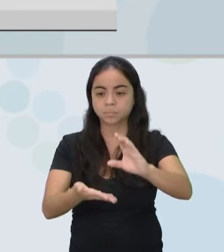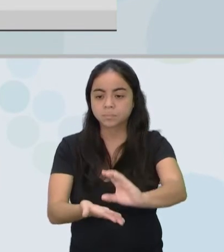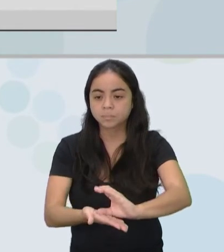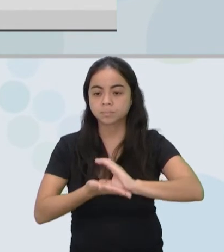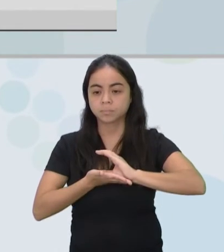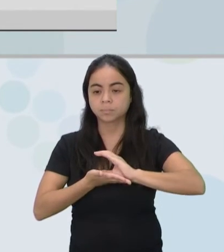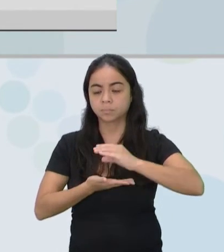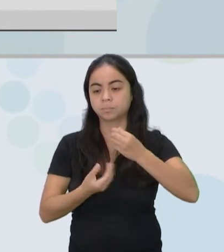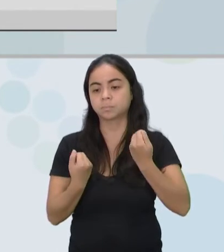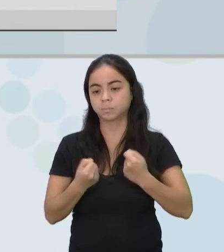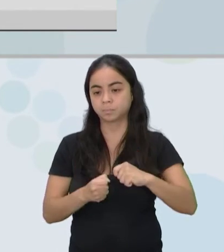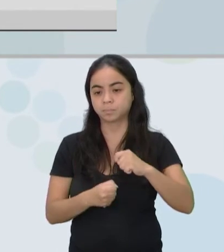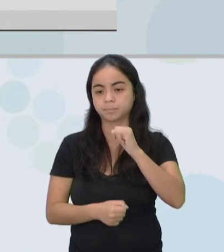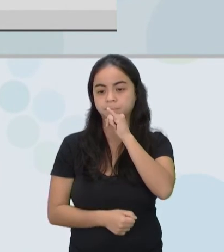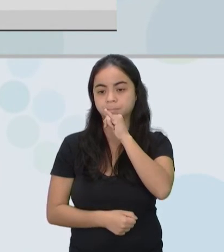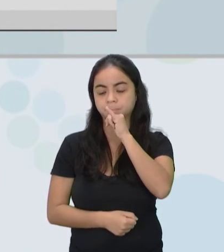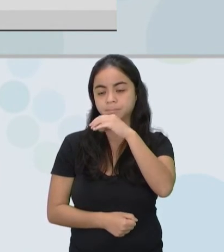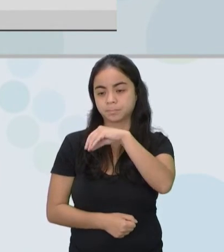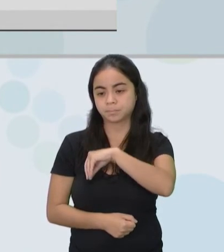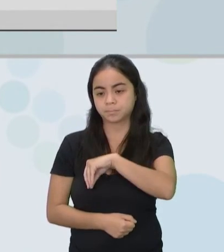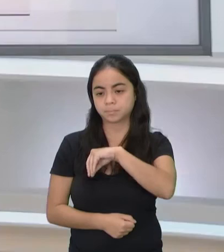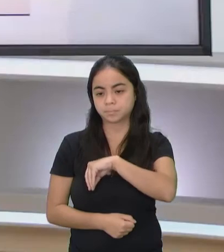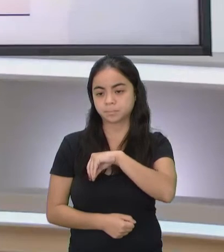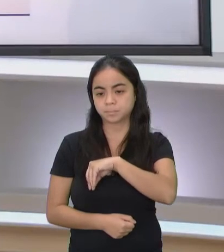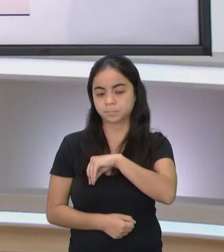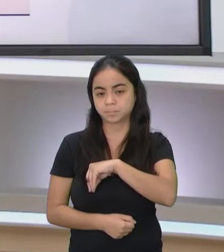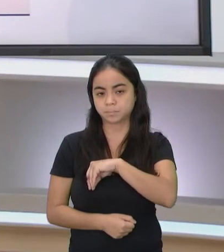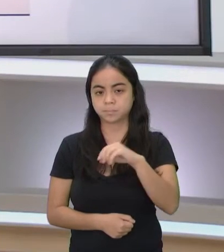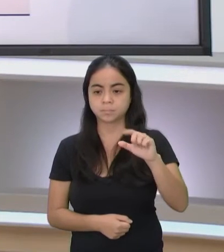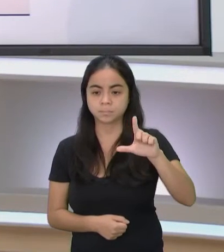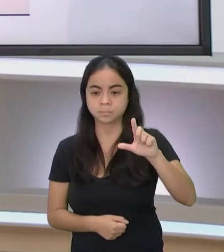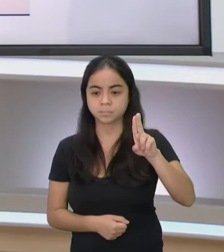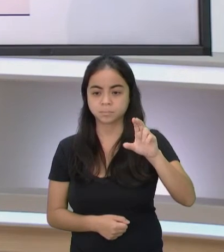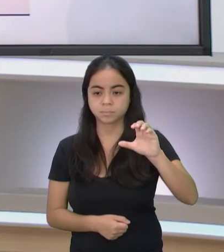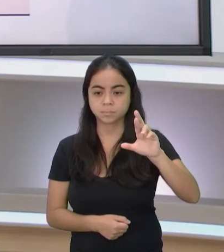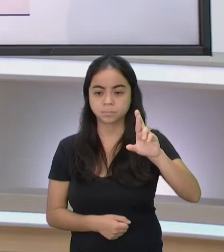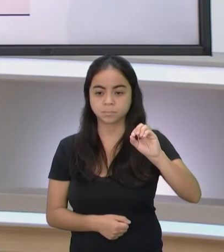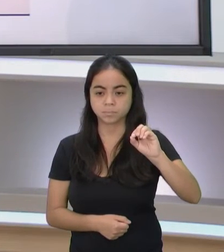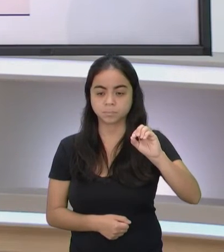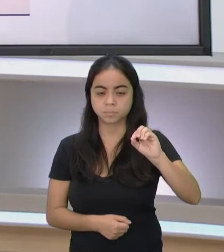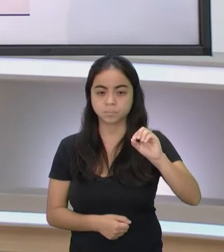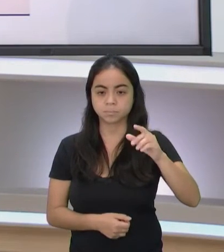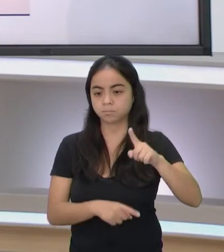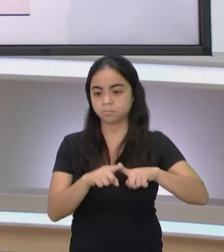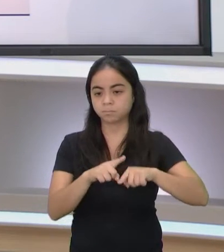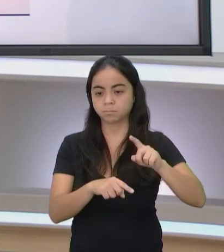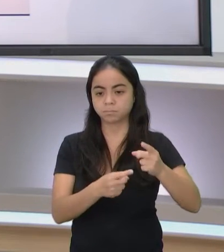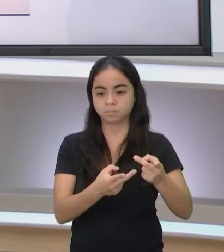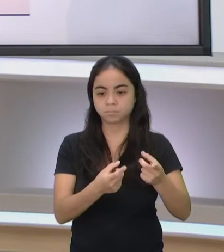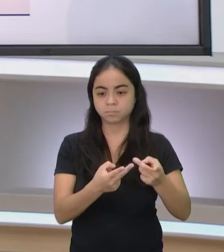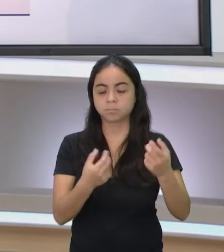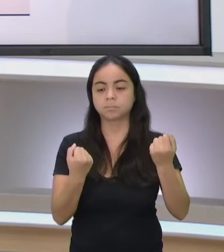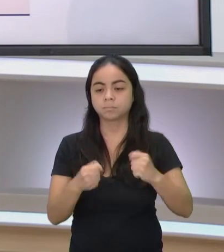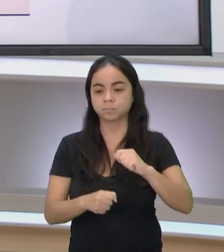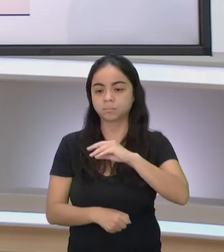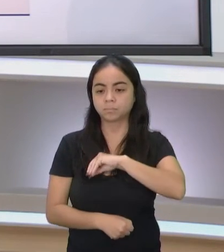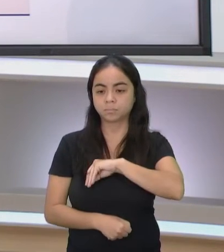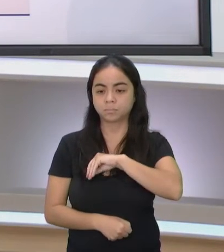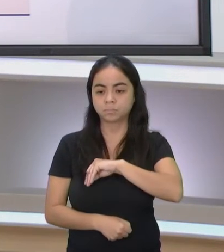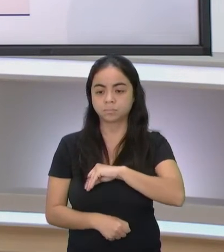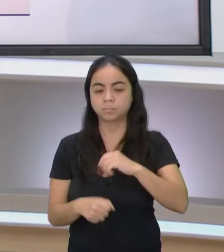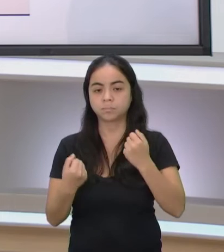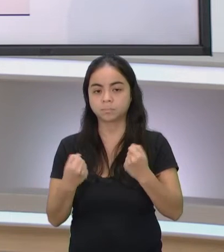Então, pode ser o lucro de algum produto que eu vendi, pode ser o meu salário, pode ser